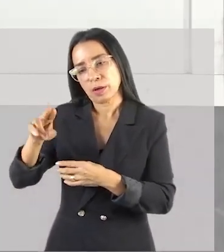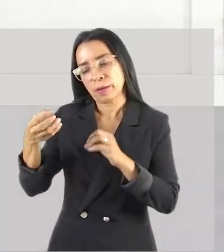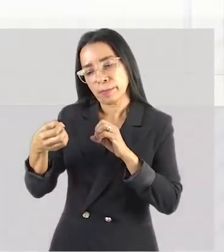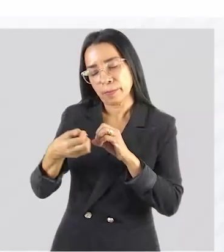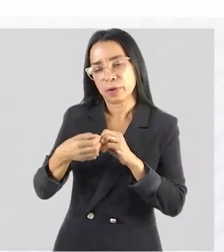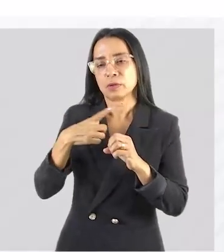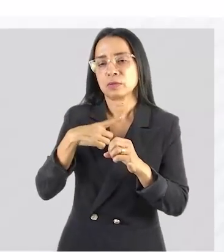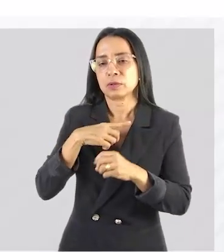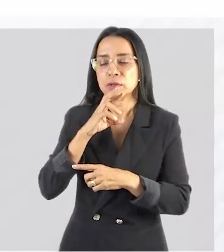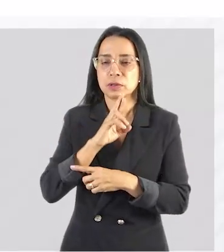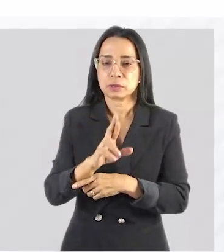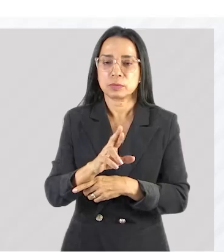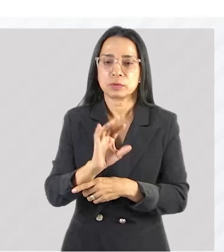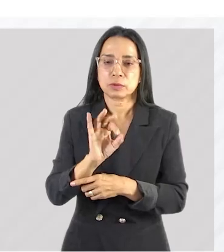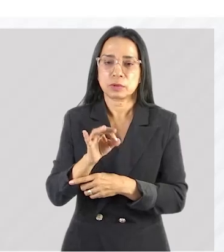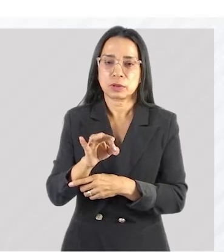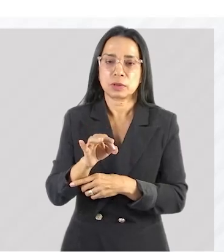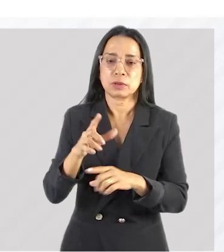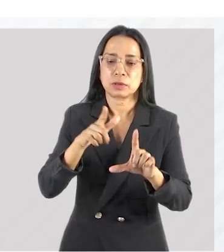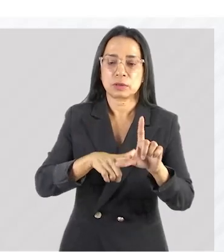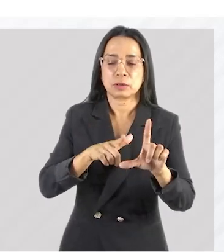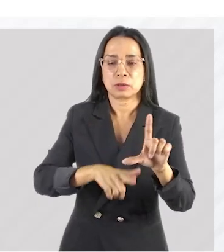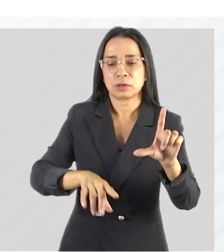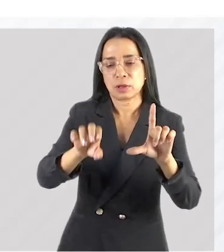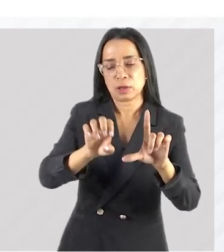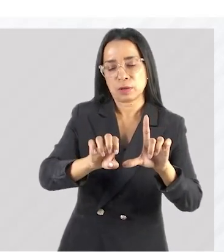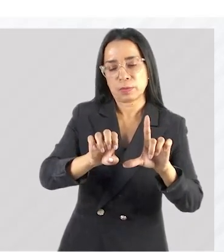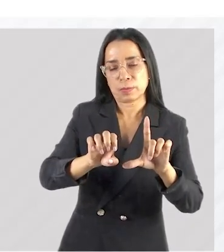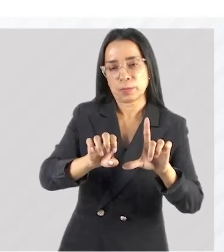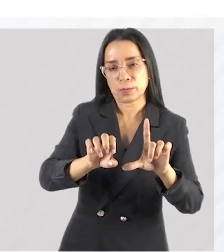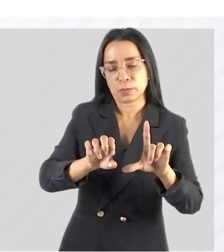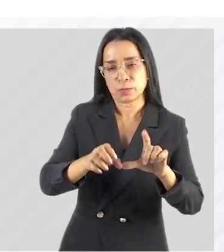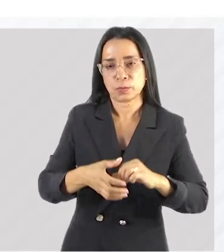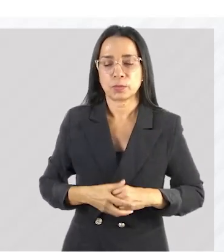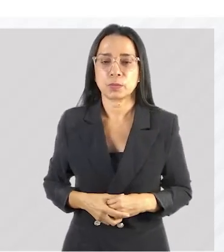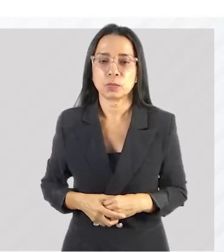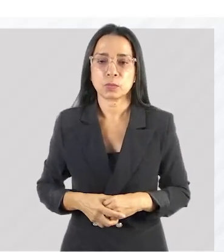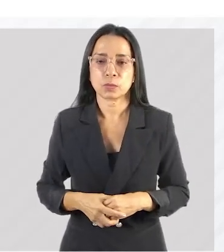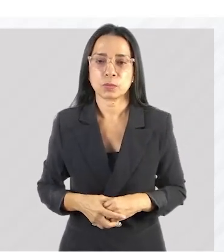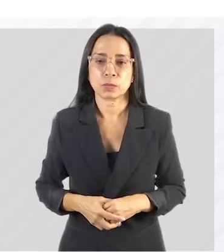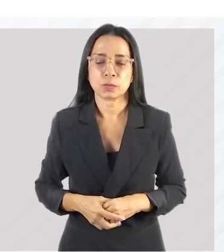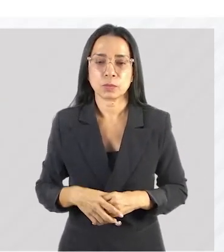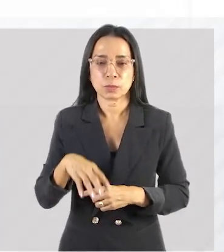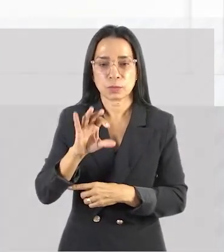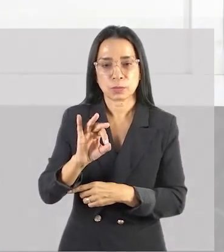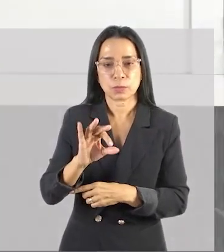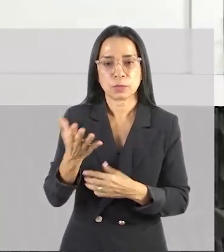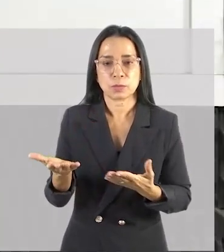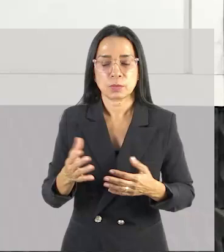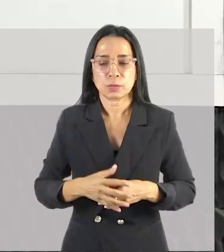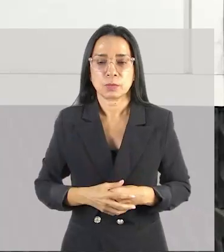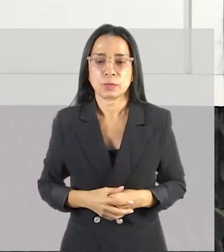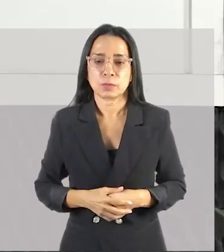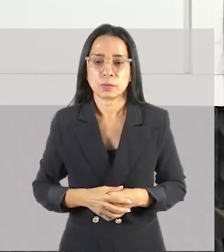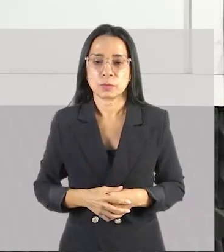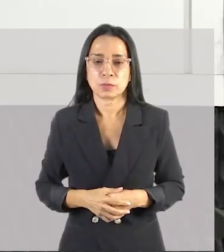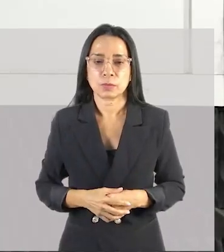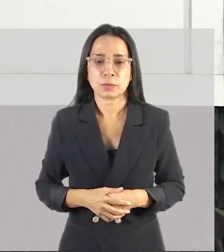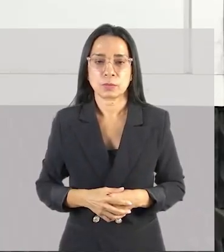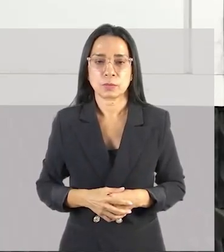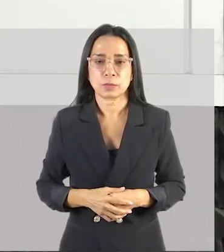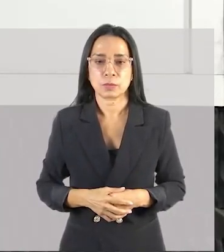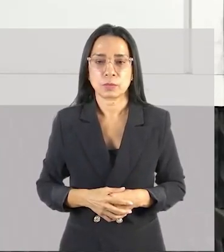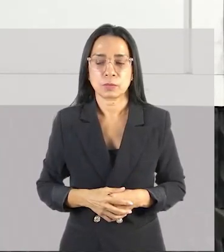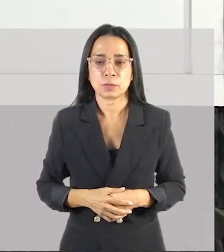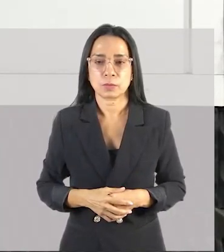resultado. Então a resposta correta é a letra E, de escola. Certinho, galera? Então, questão